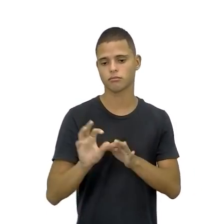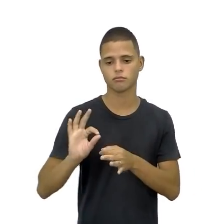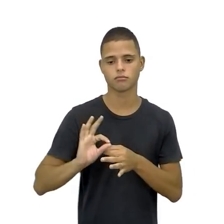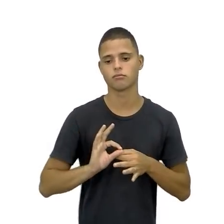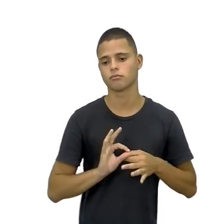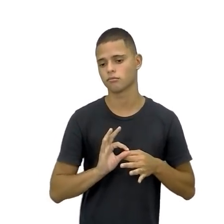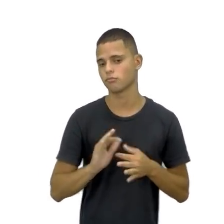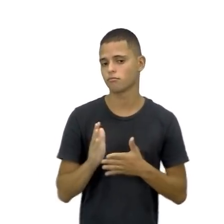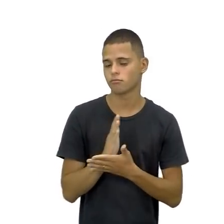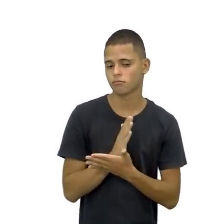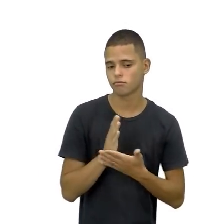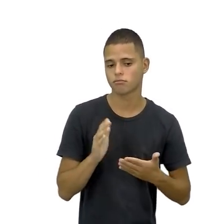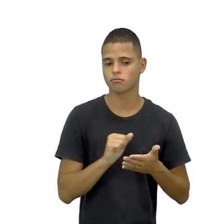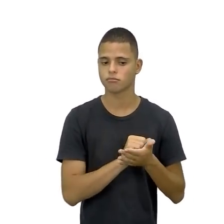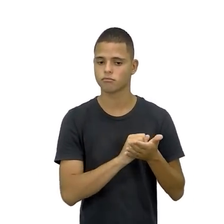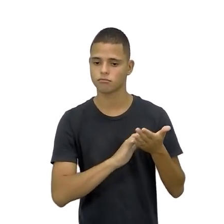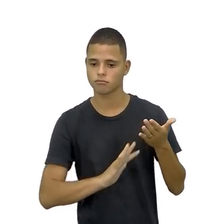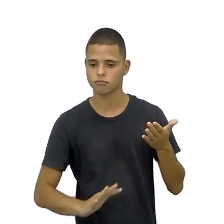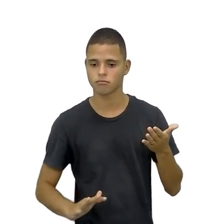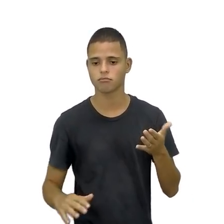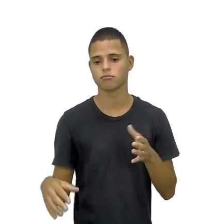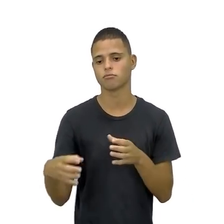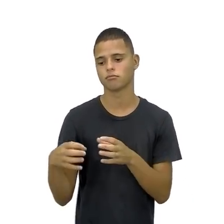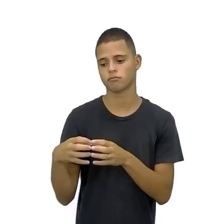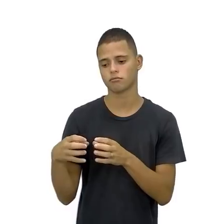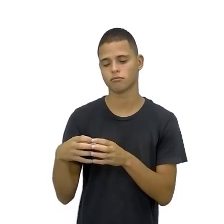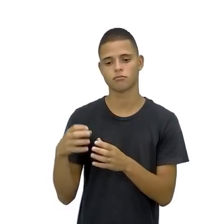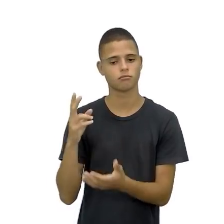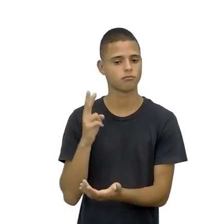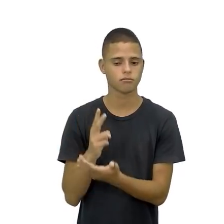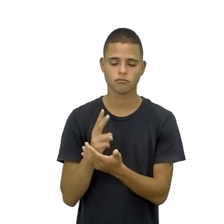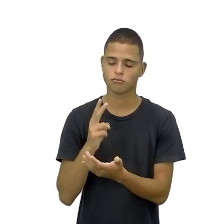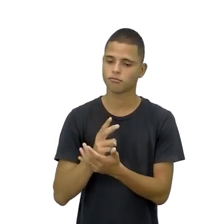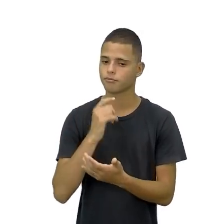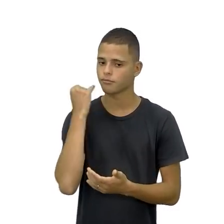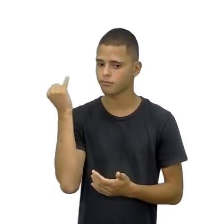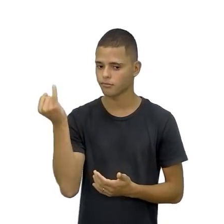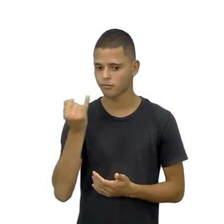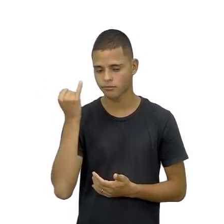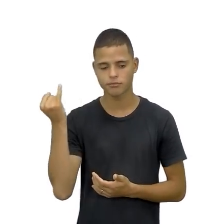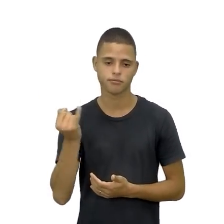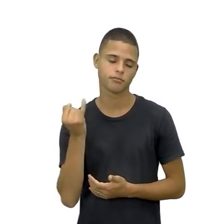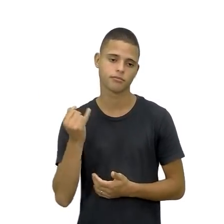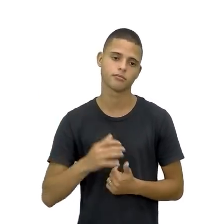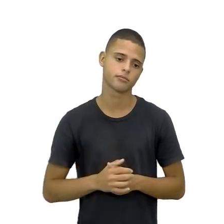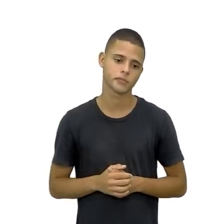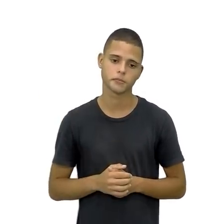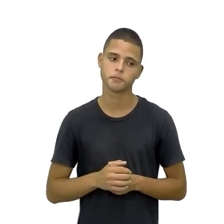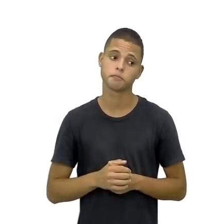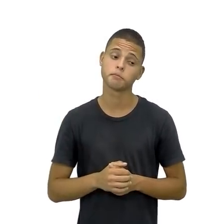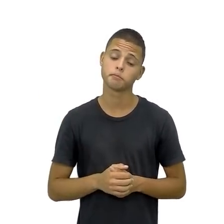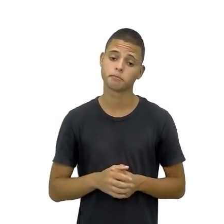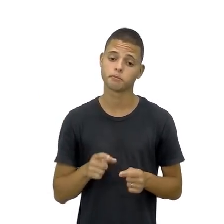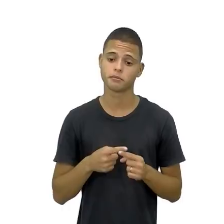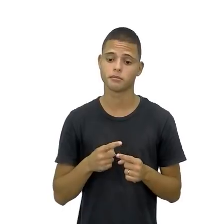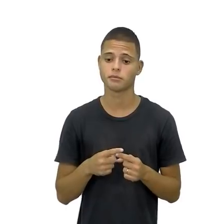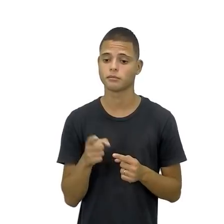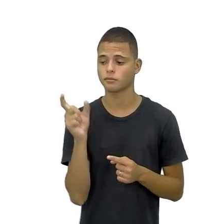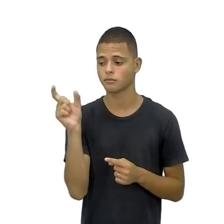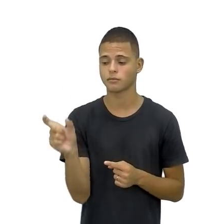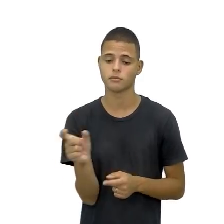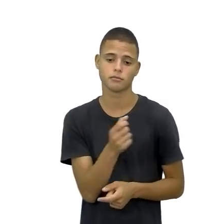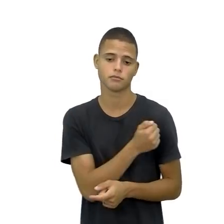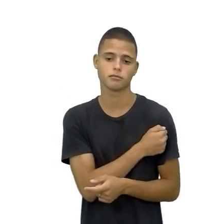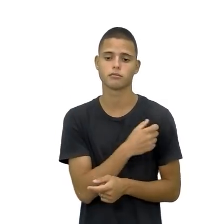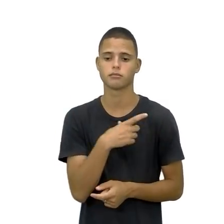atividades coletivas são sempre, as atividades coletivas são fundamentais nesse sentido, onde os alunos têm que compreender,